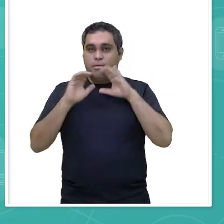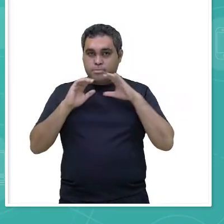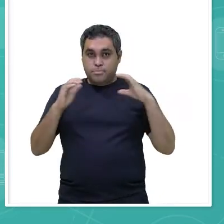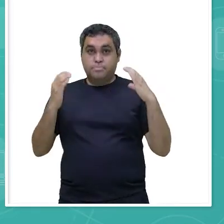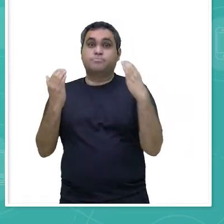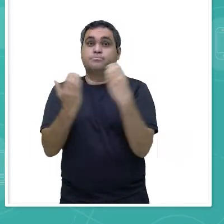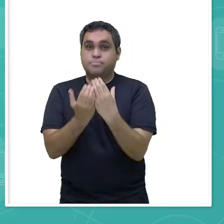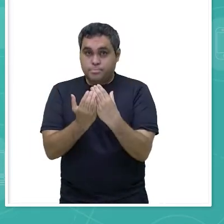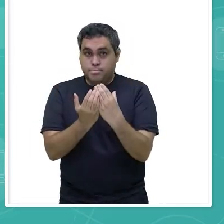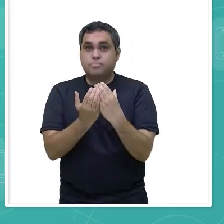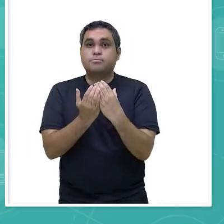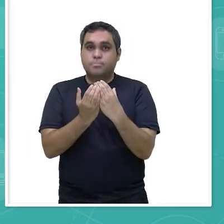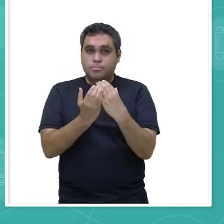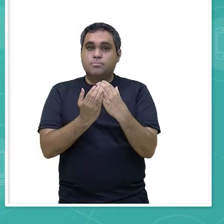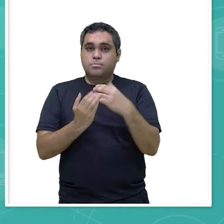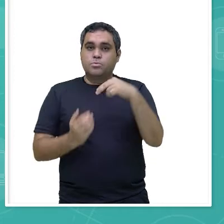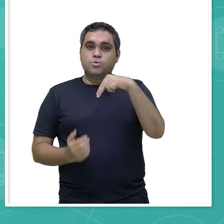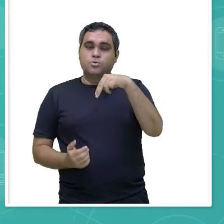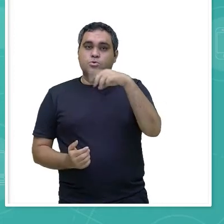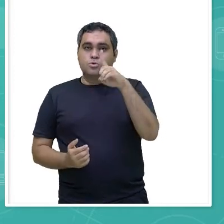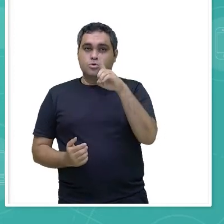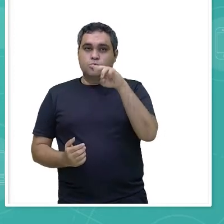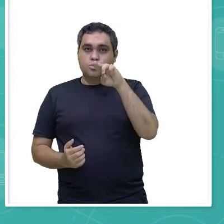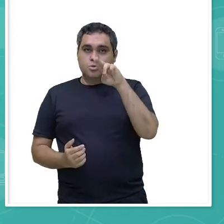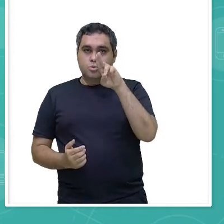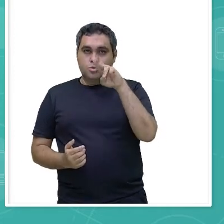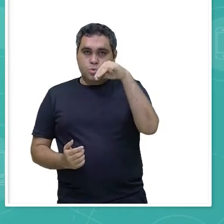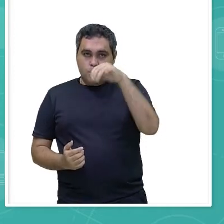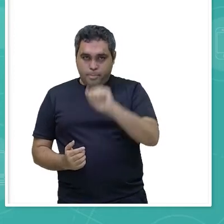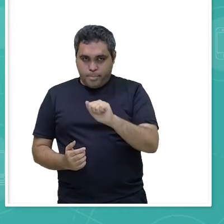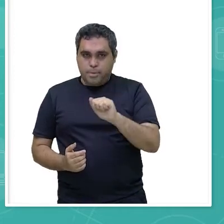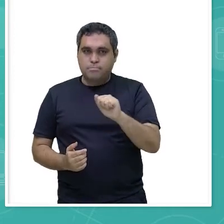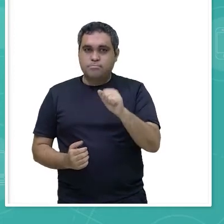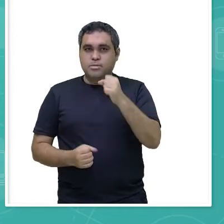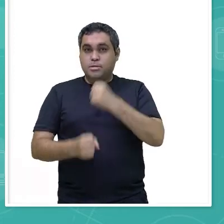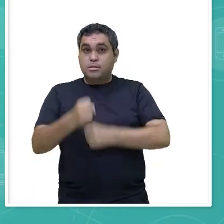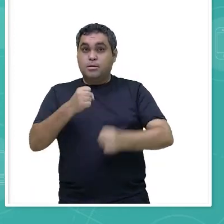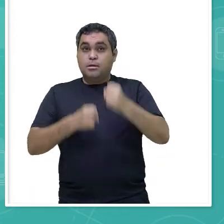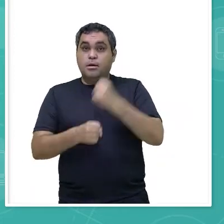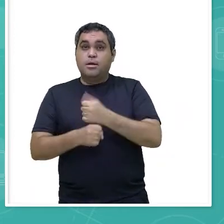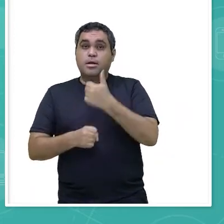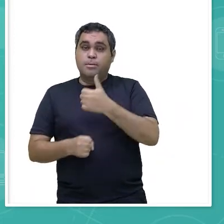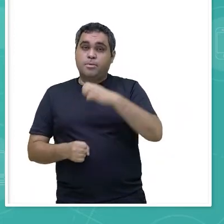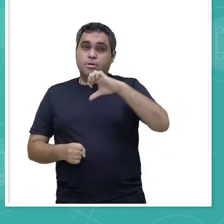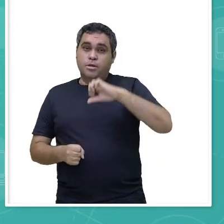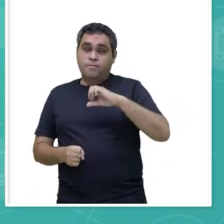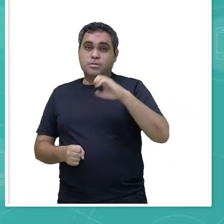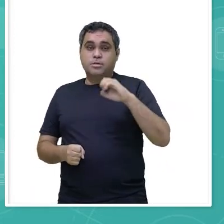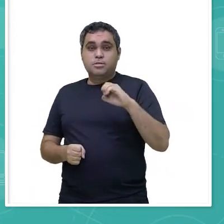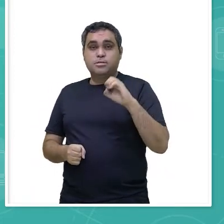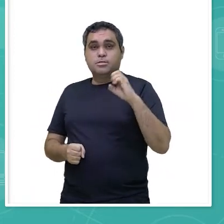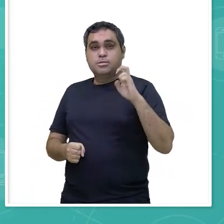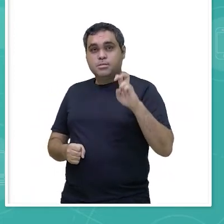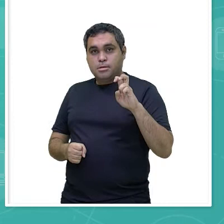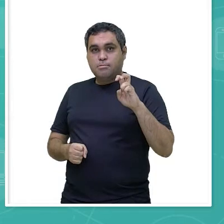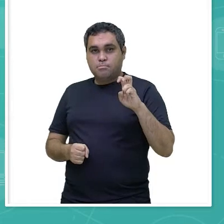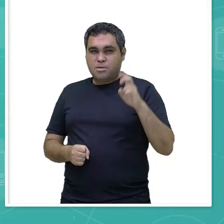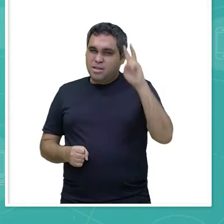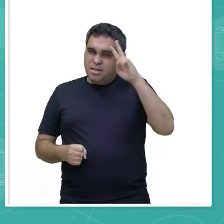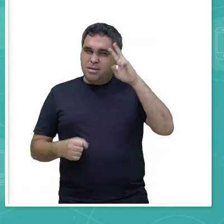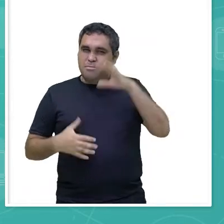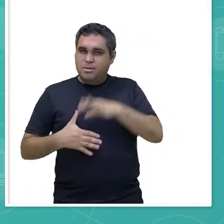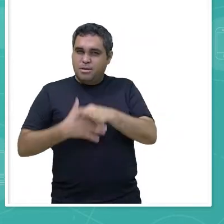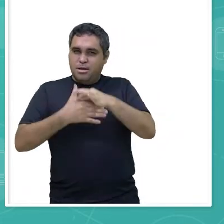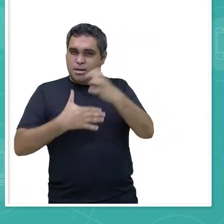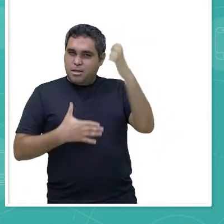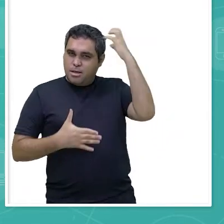que eu trouxe a imagem para vocês, aquela que lá em 1905, Nicolau prometeu para a população e